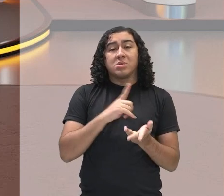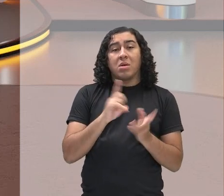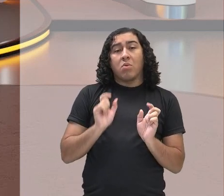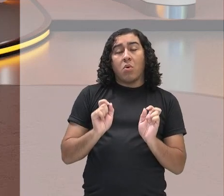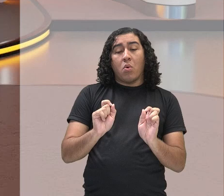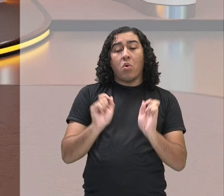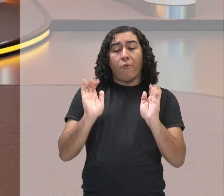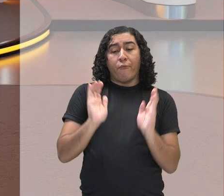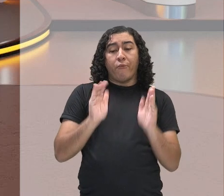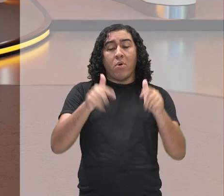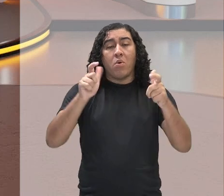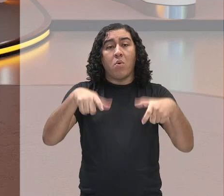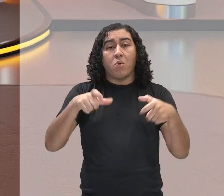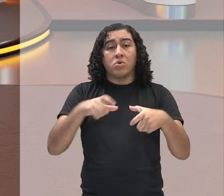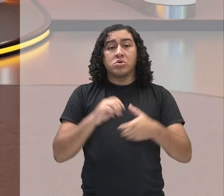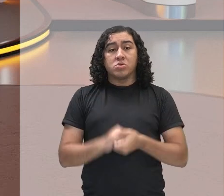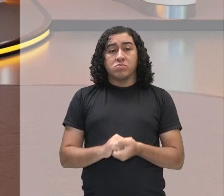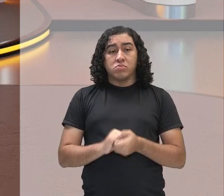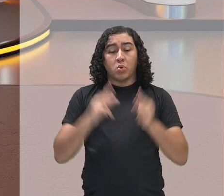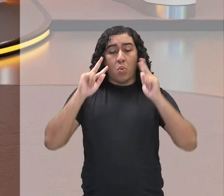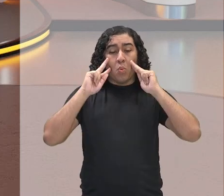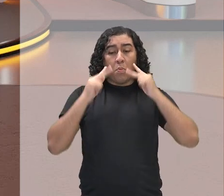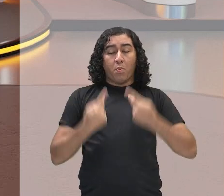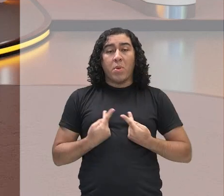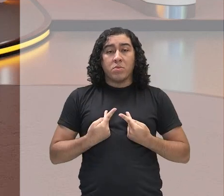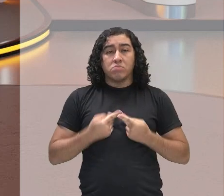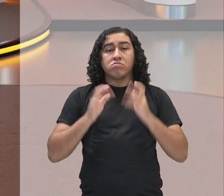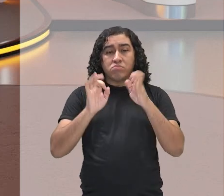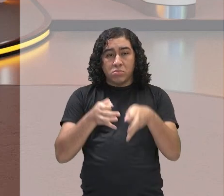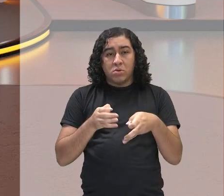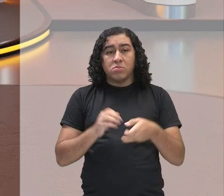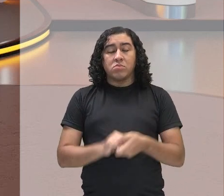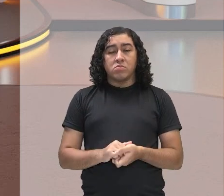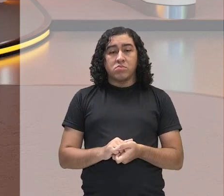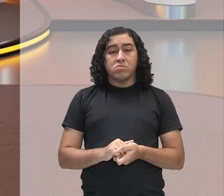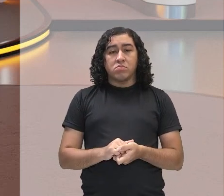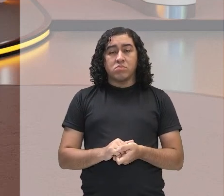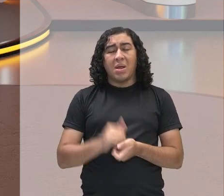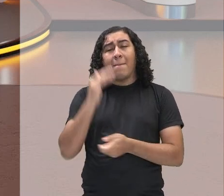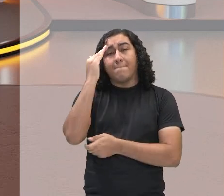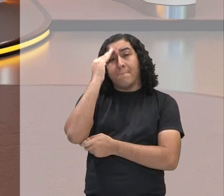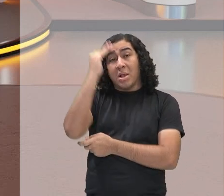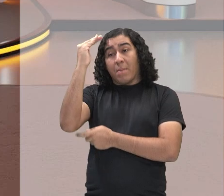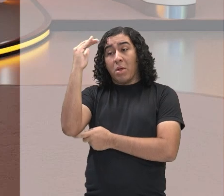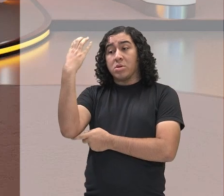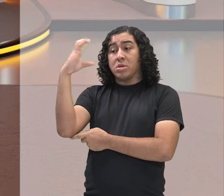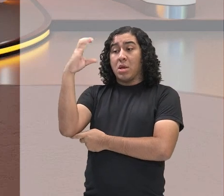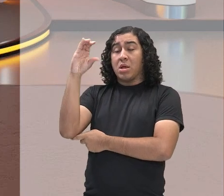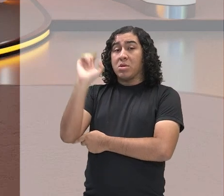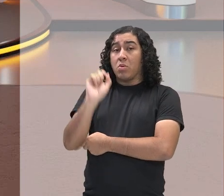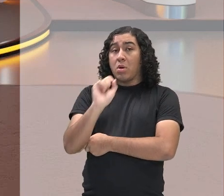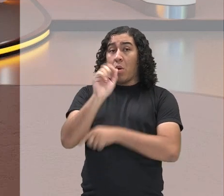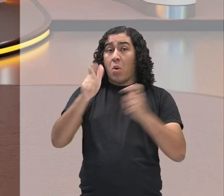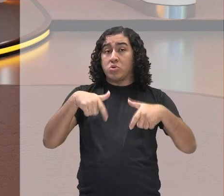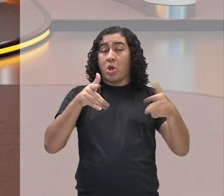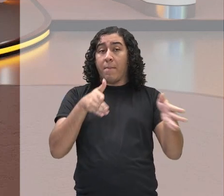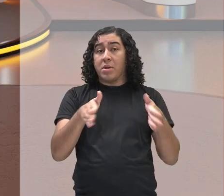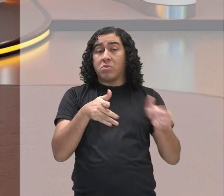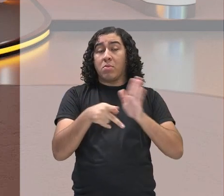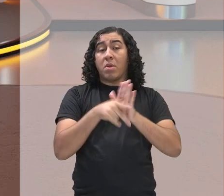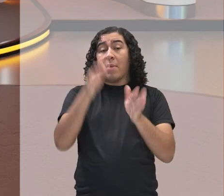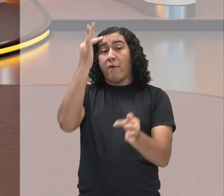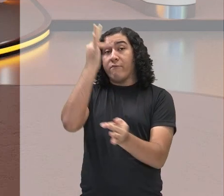centrada onde? No homem. Tá? A rainha das ciências seria o que então nesse período? A